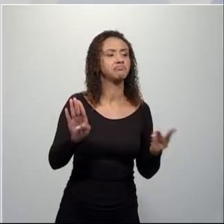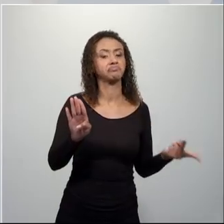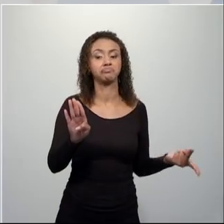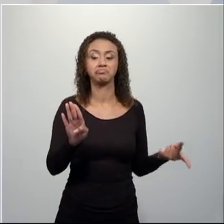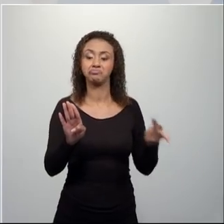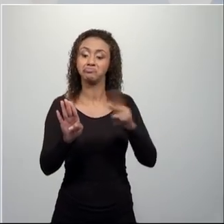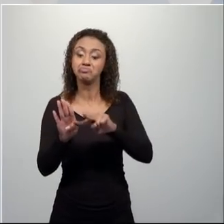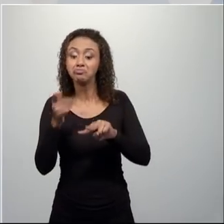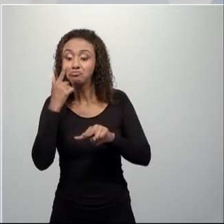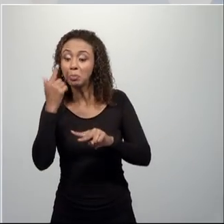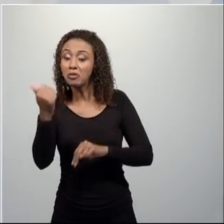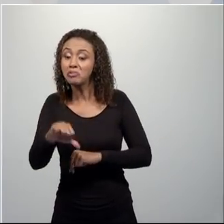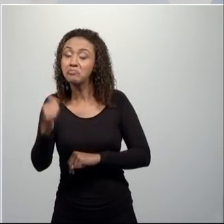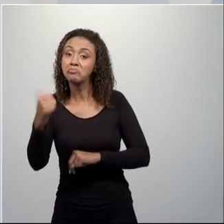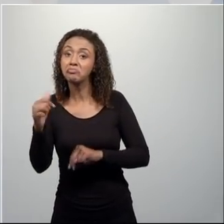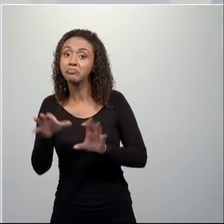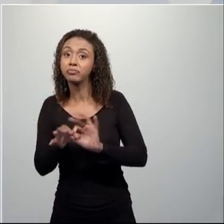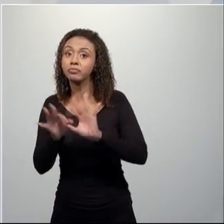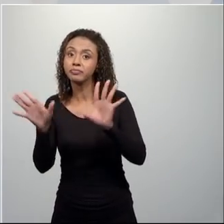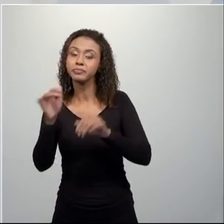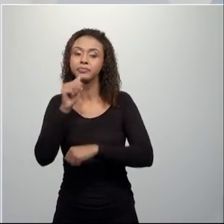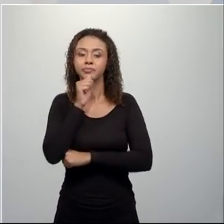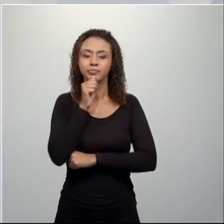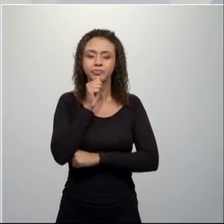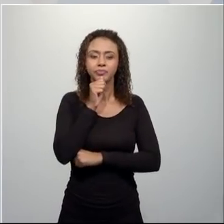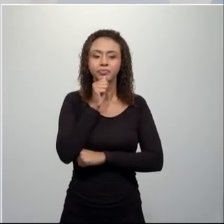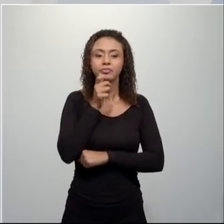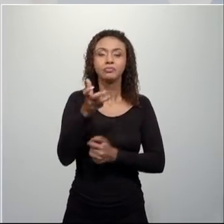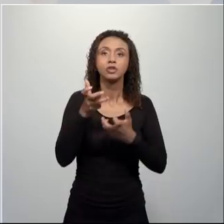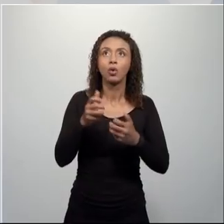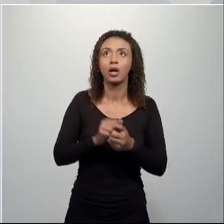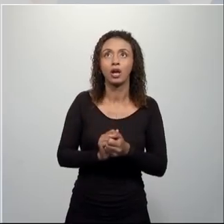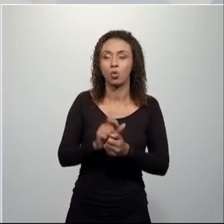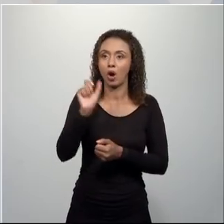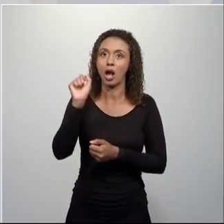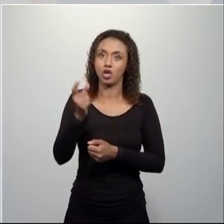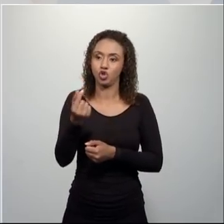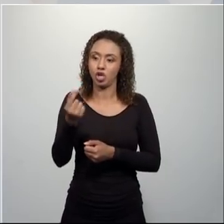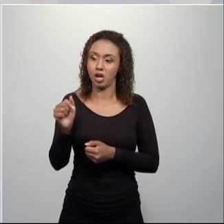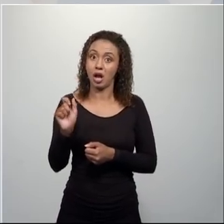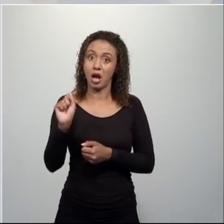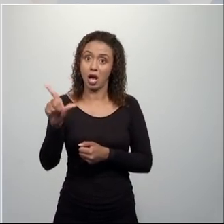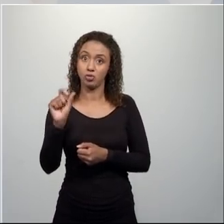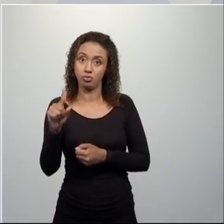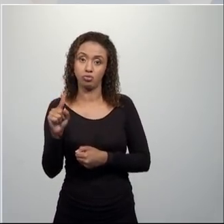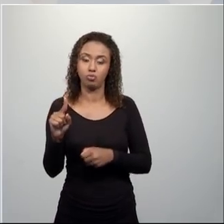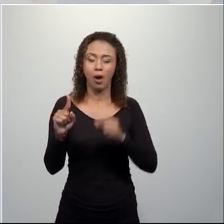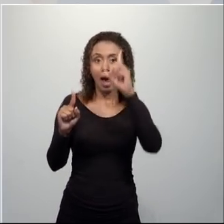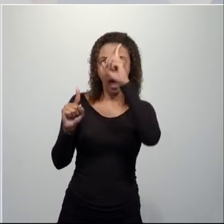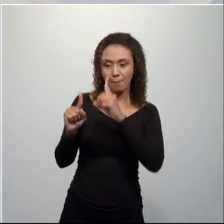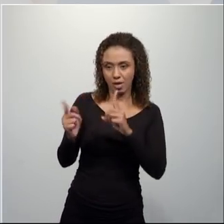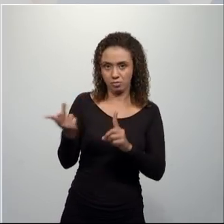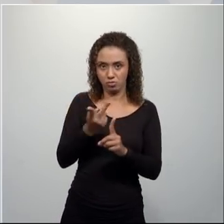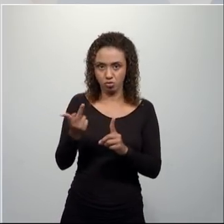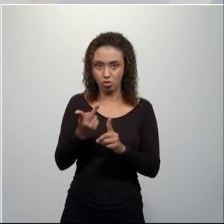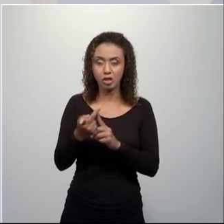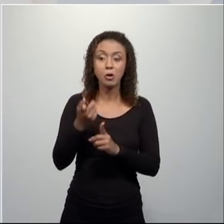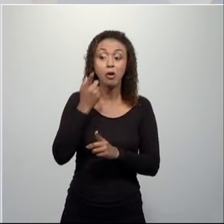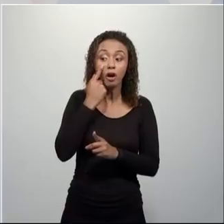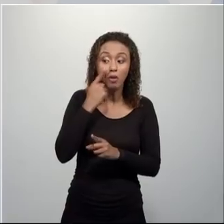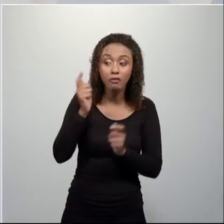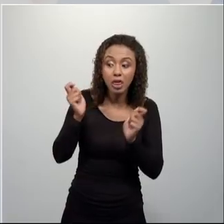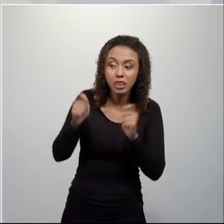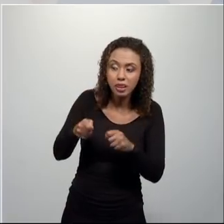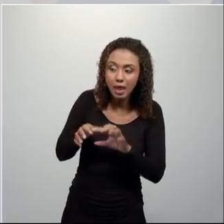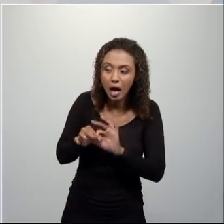validar ele vai pegar por exemplo azul e amarela como é que ele vale dessa transação de fato é válida um